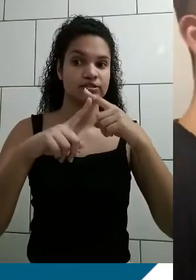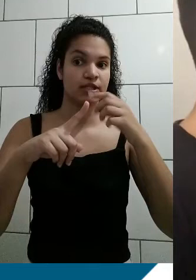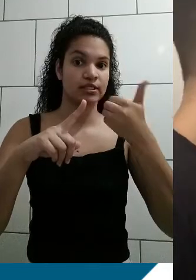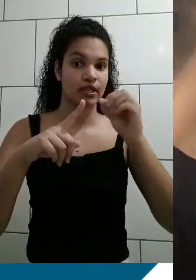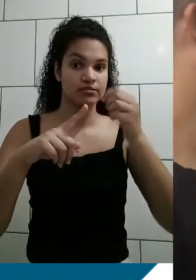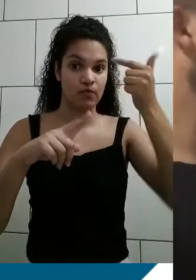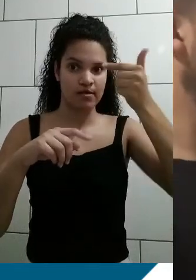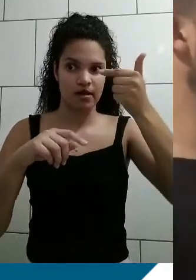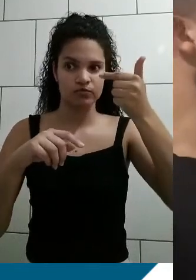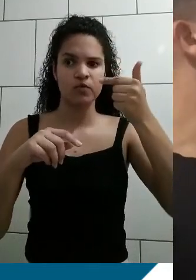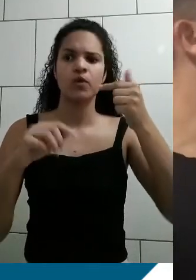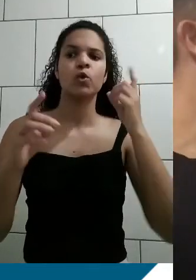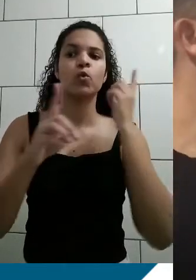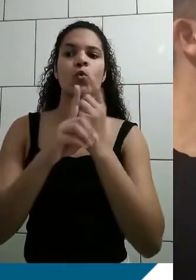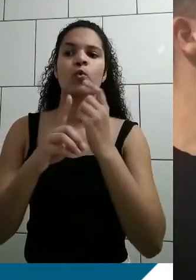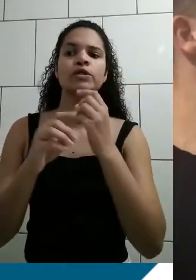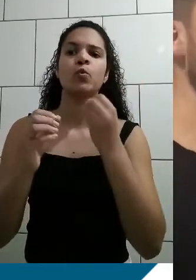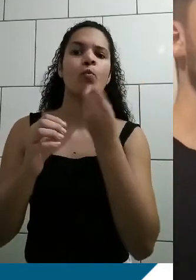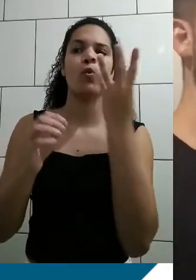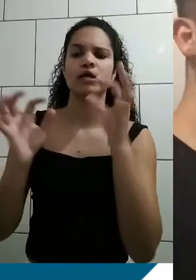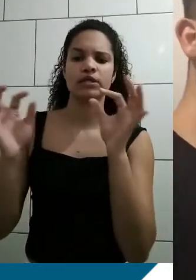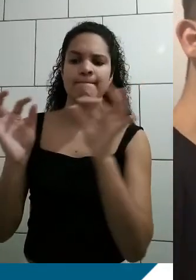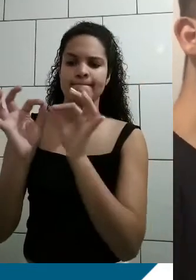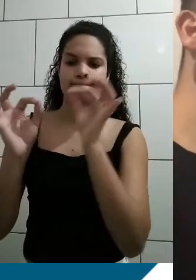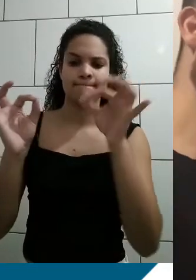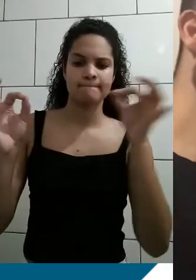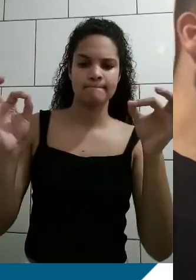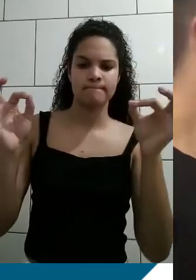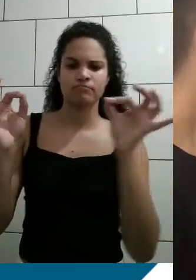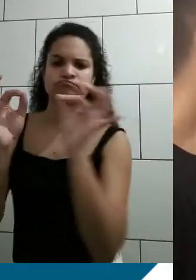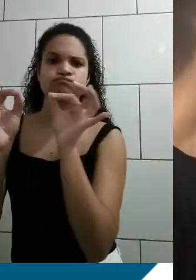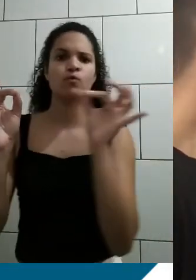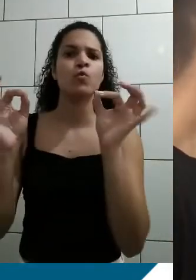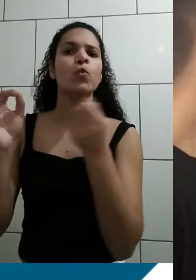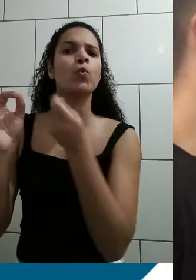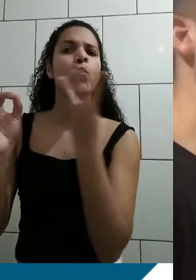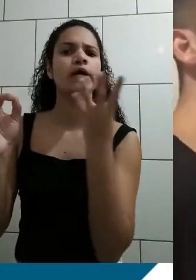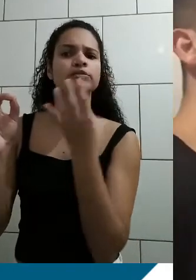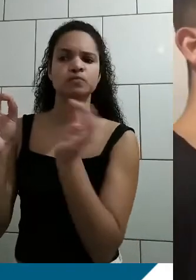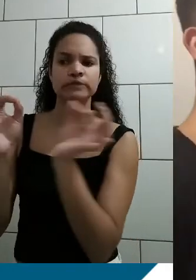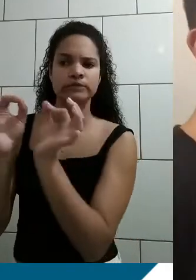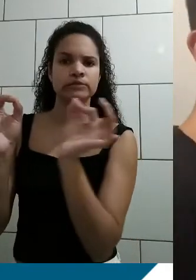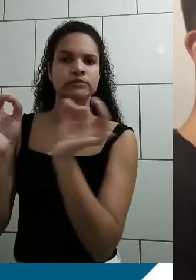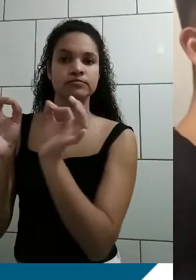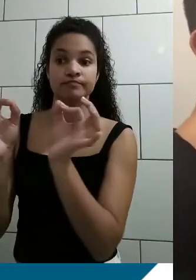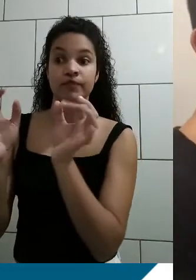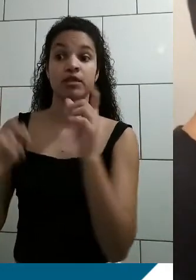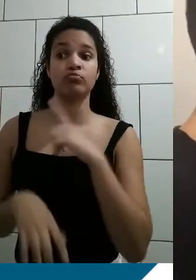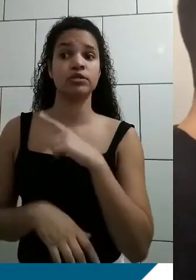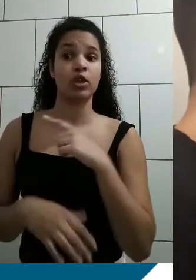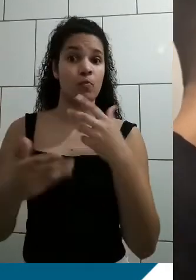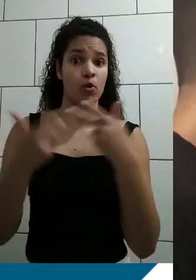é a situação aí, né? A gente tem um corpo ali que tem uma certa massa e ele vem se deslocando com uma certa velocidade, uma